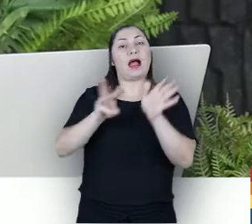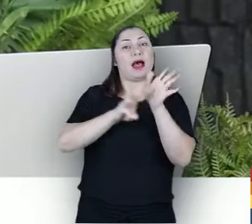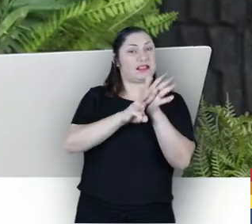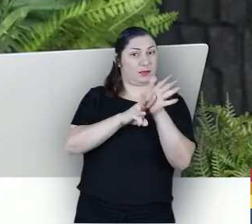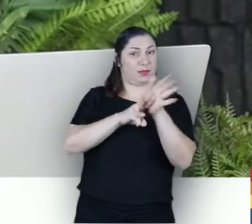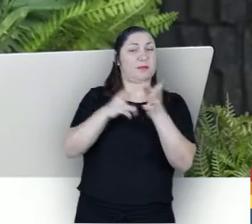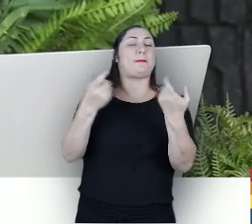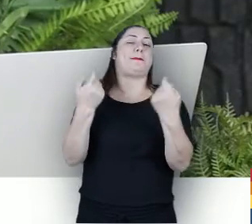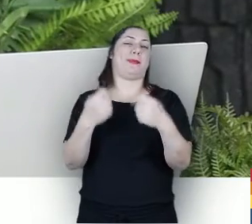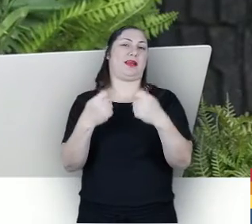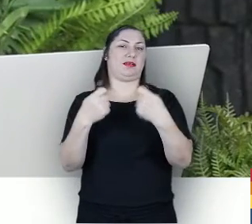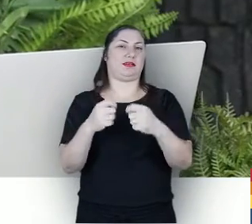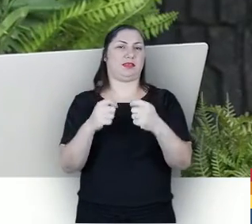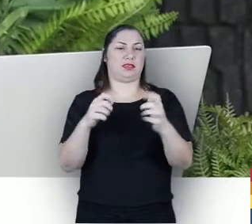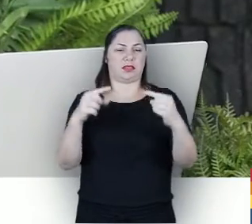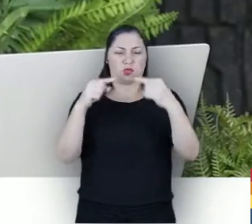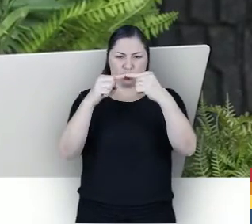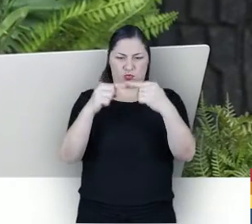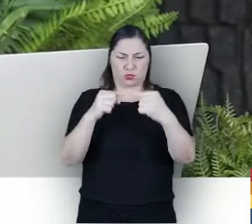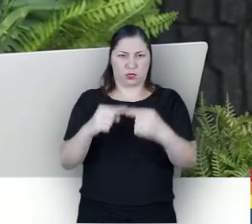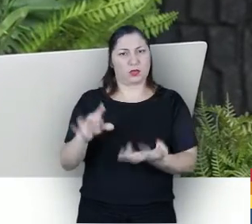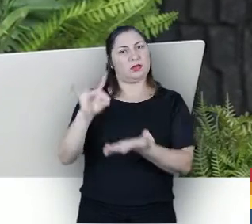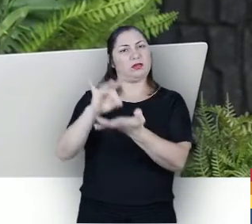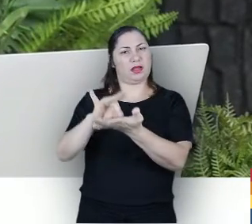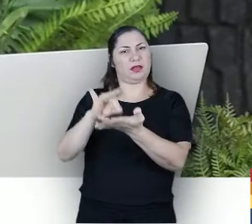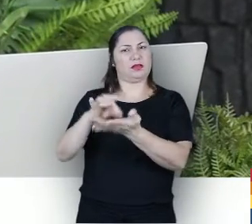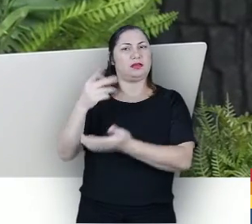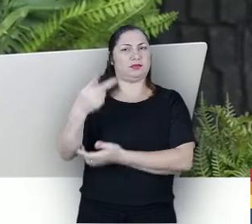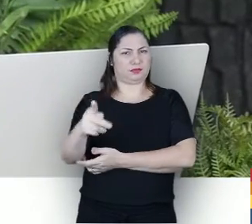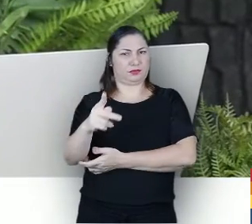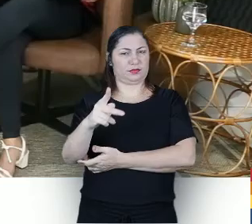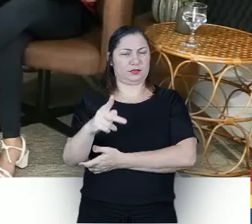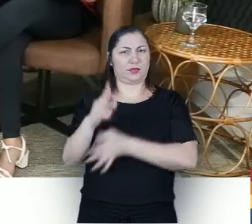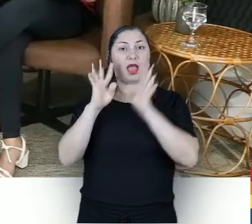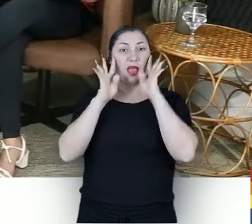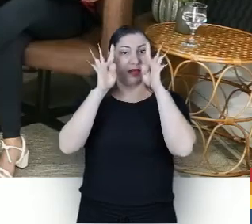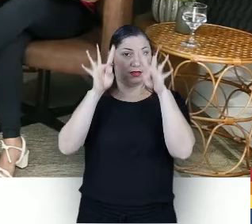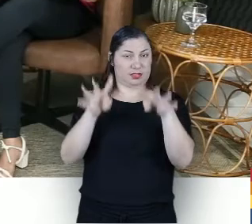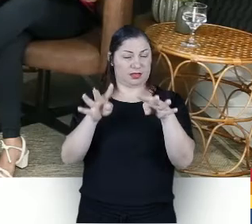aula que, de fato, esteja à altura da realidade do estudante, né?